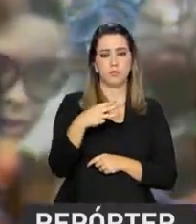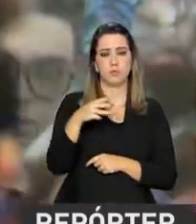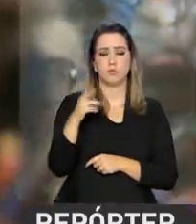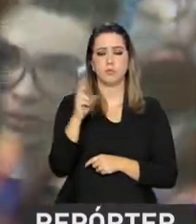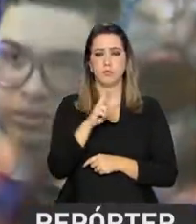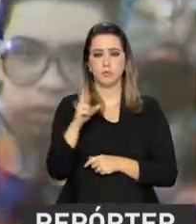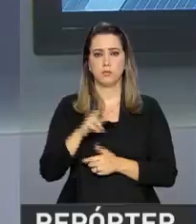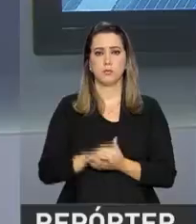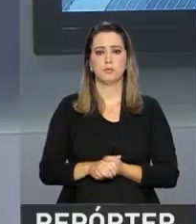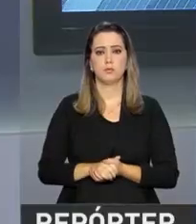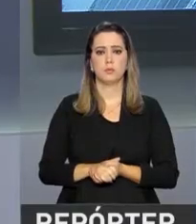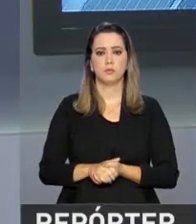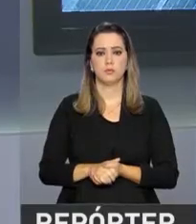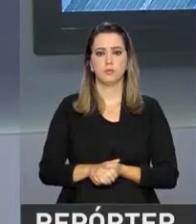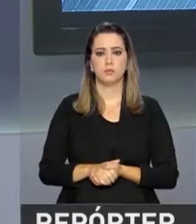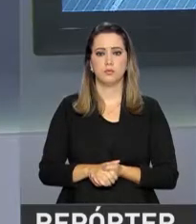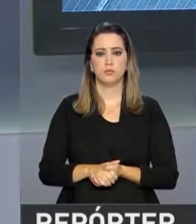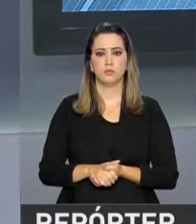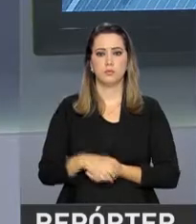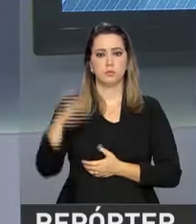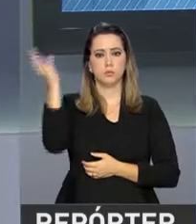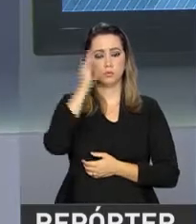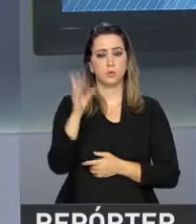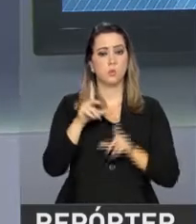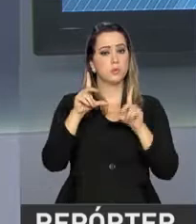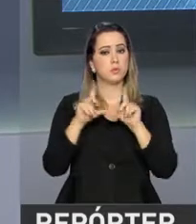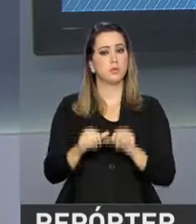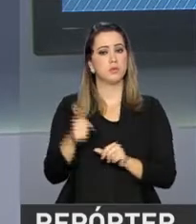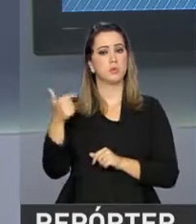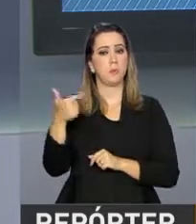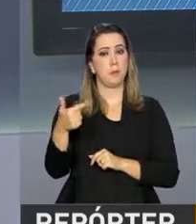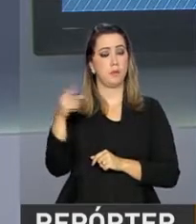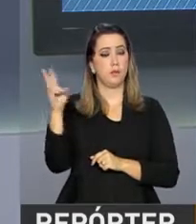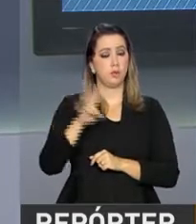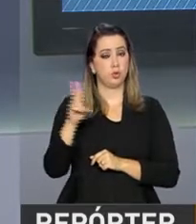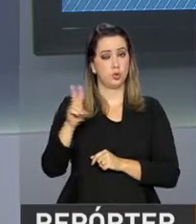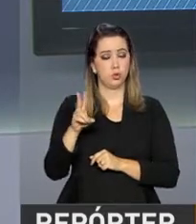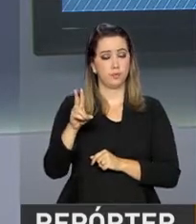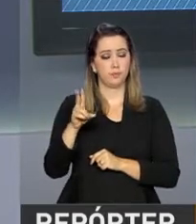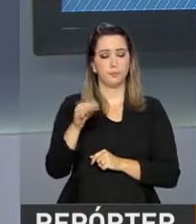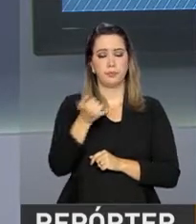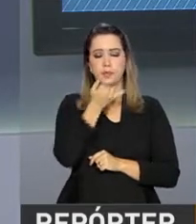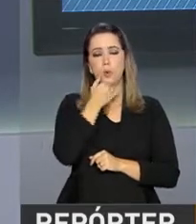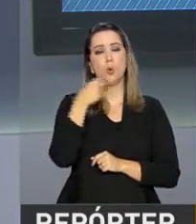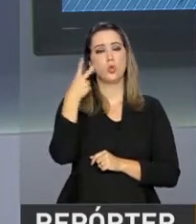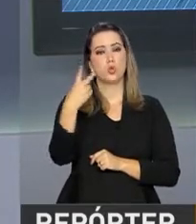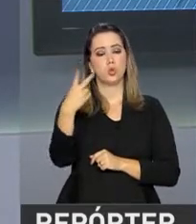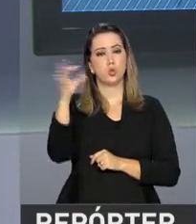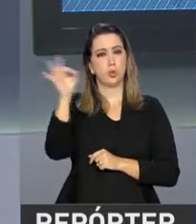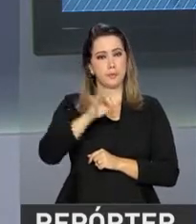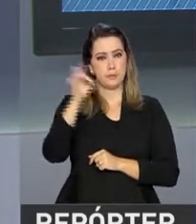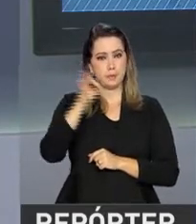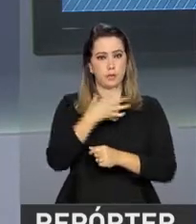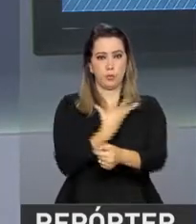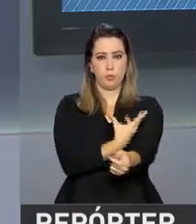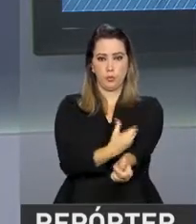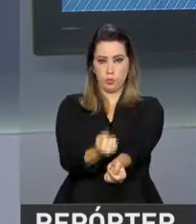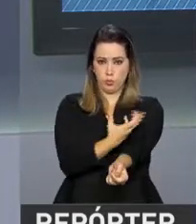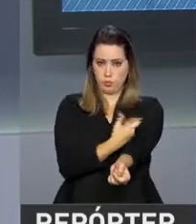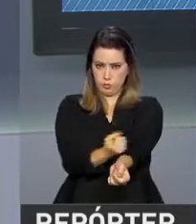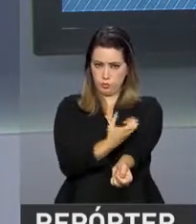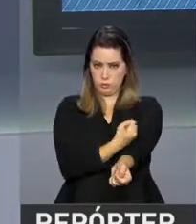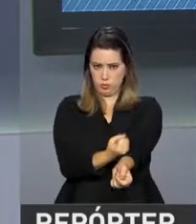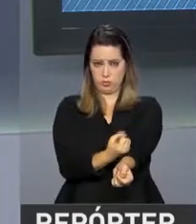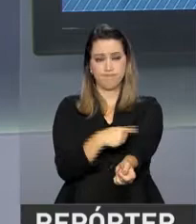reais no brasil menos de 2% da população doa sangue para a organização mundial da saúde